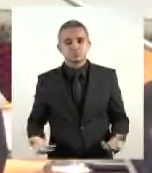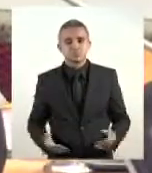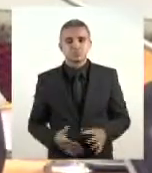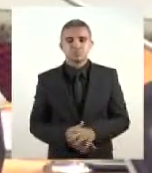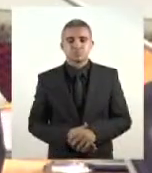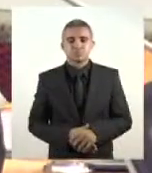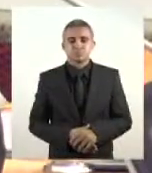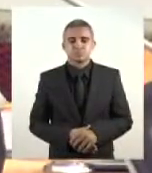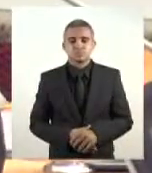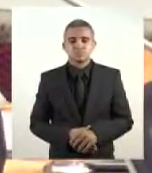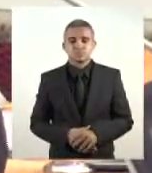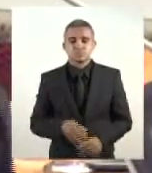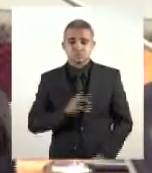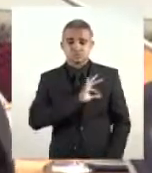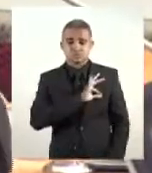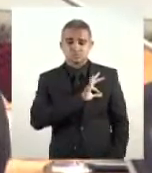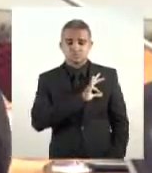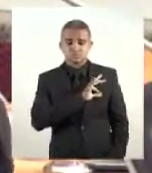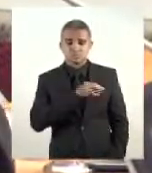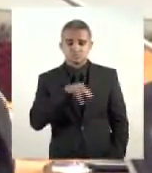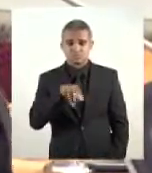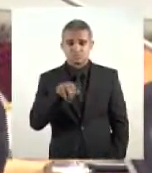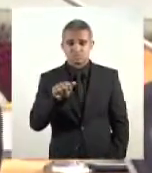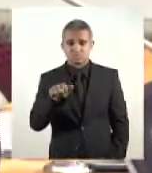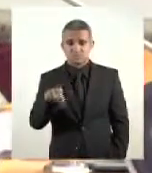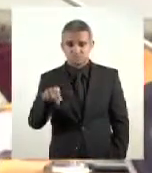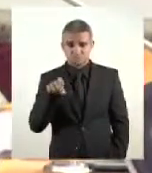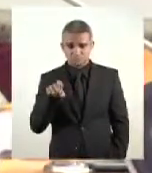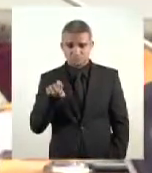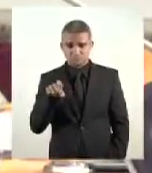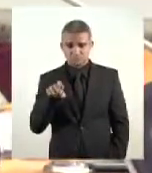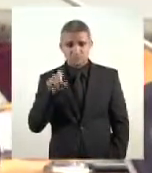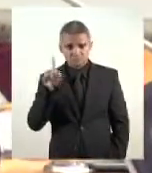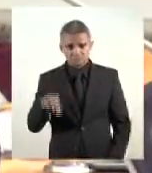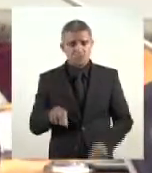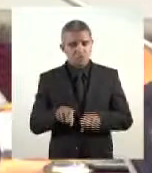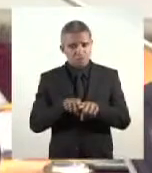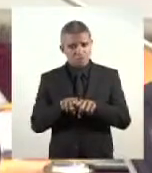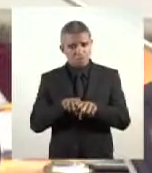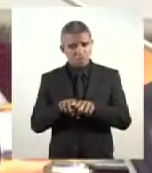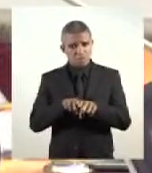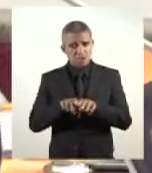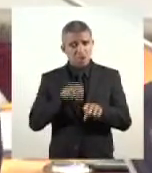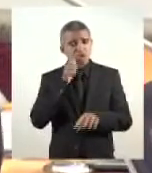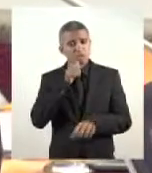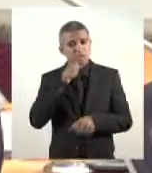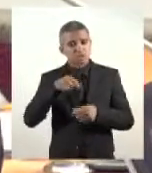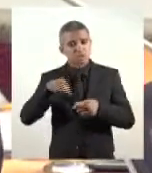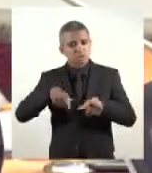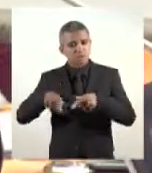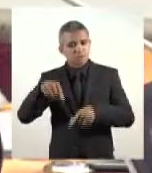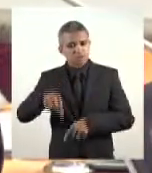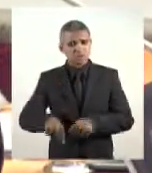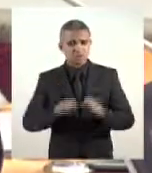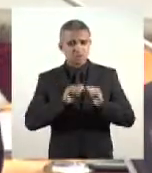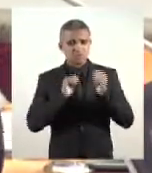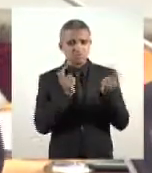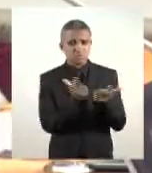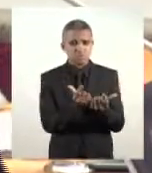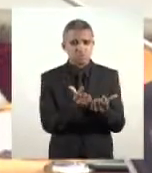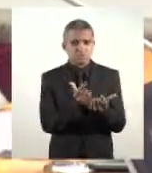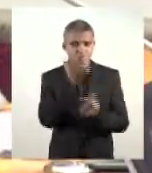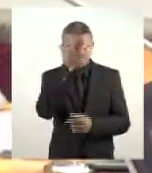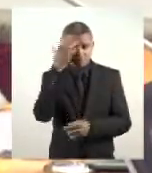o policial Max, que é irmão de uma servidora desta casa, morreu. Ou seja, as pessoas próximas da gente.